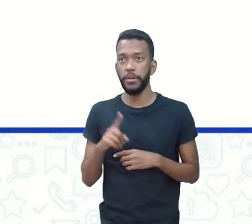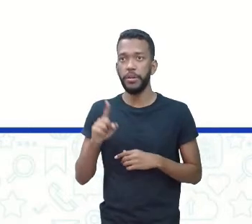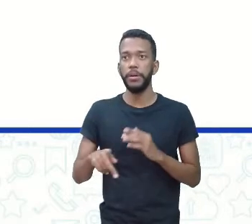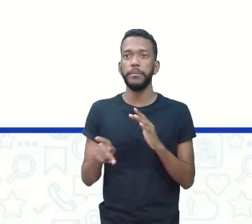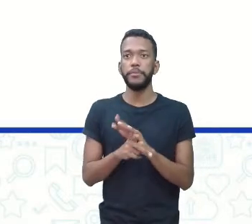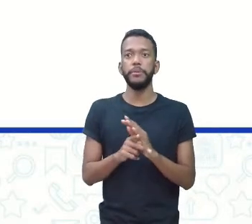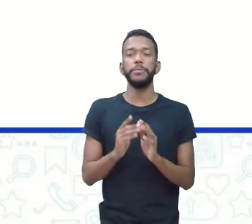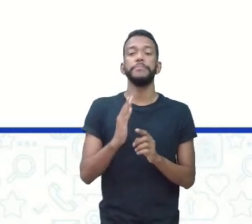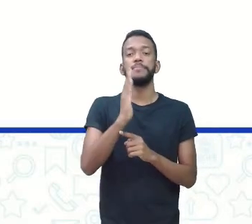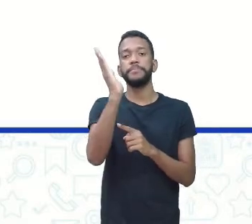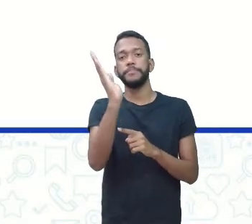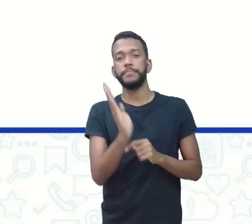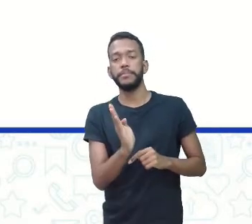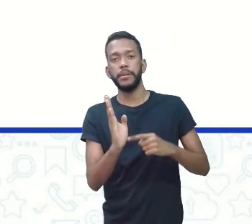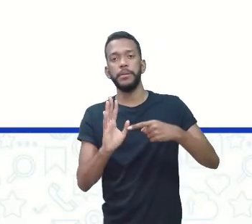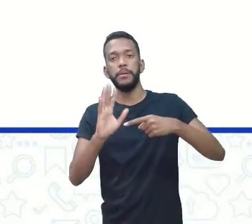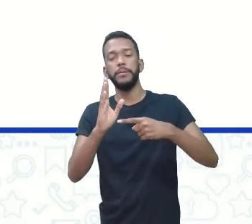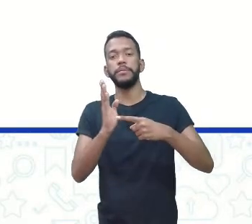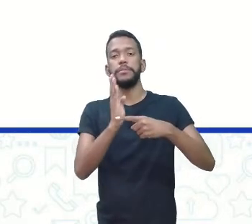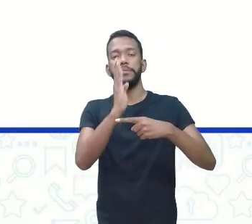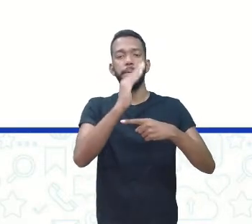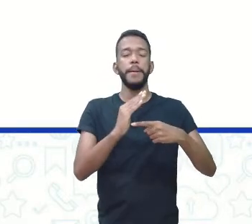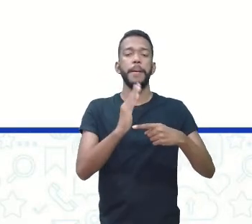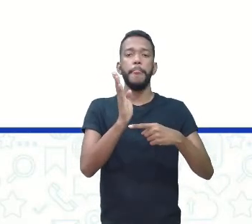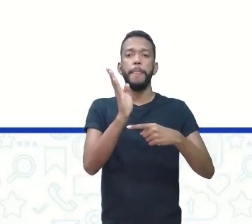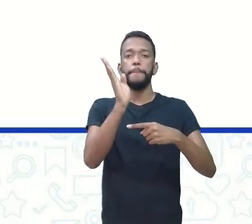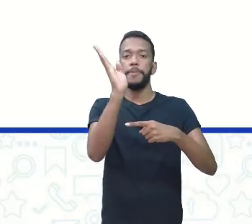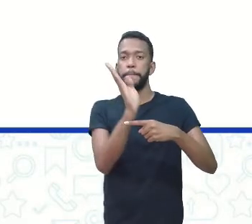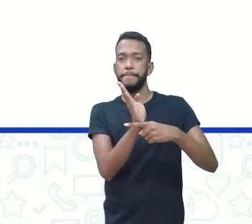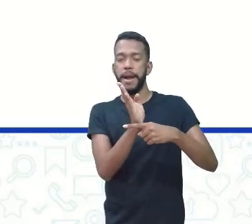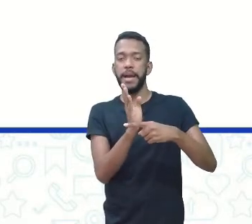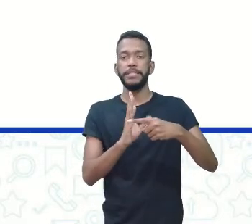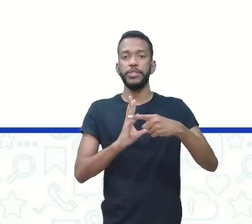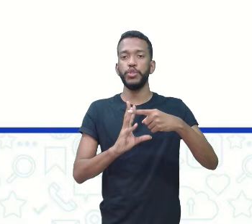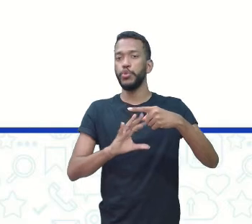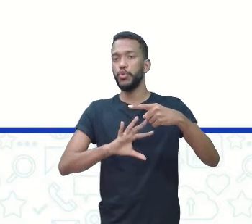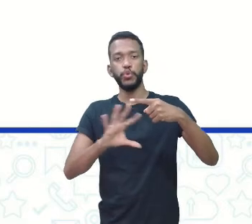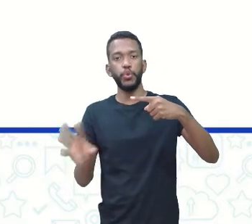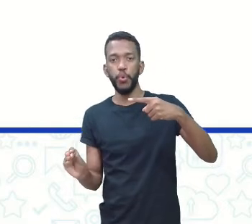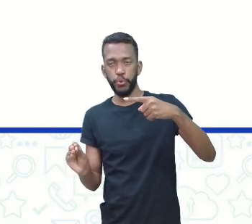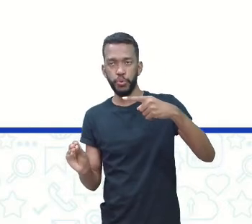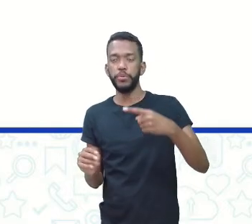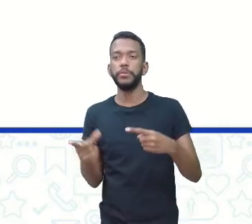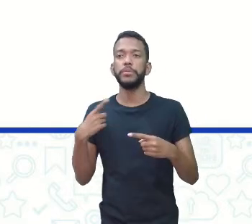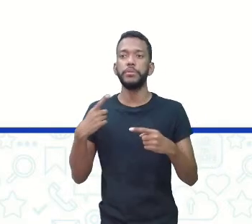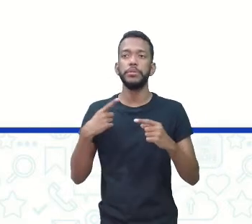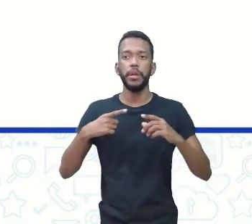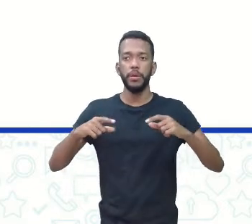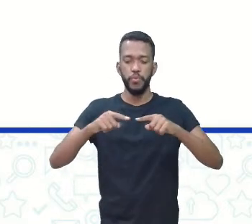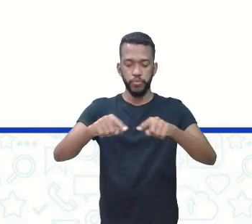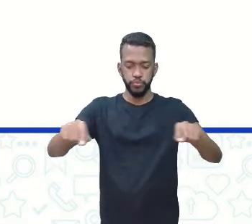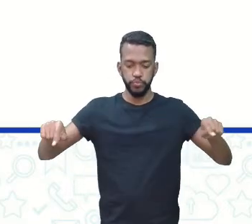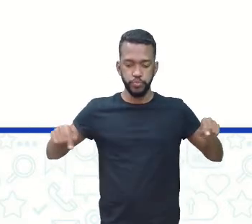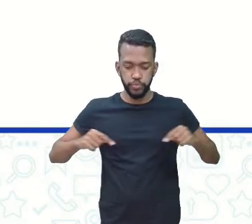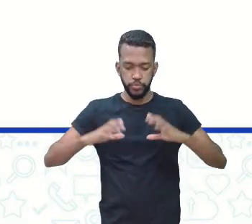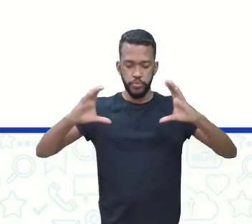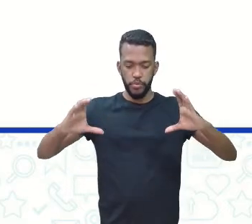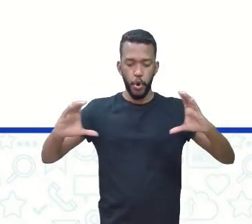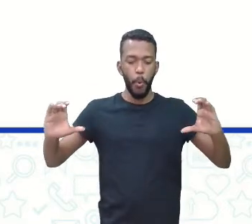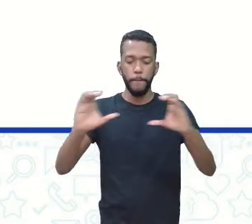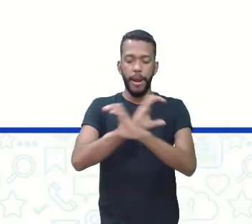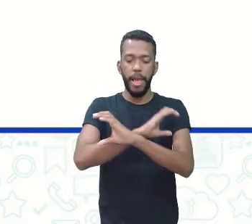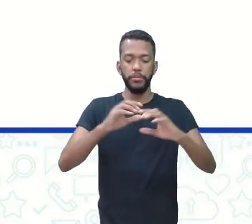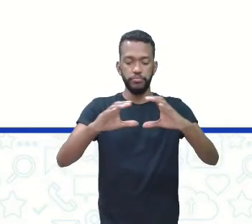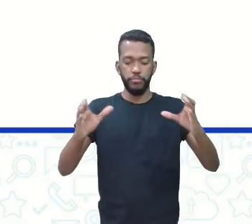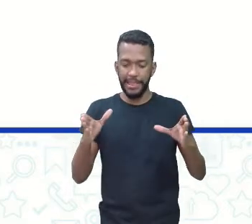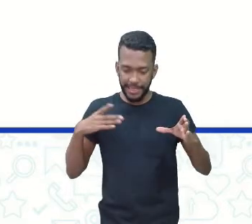de parte por todo, né? Parte todo. Isso significa o quê? Um todo, uma unidade no completo, é dividido